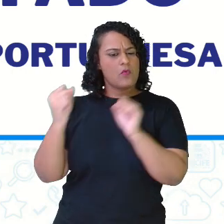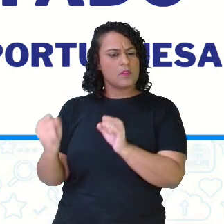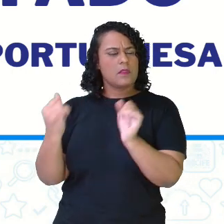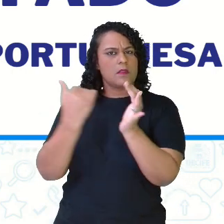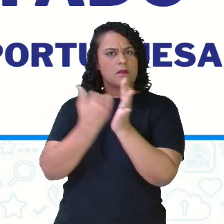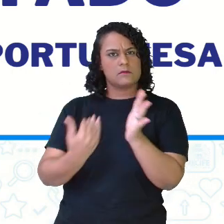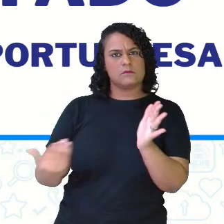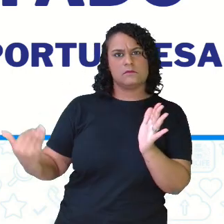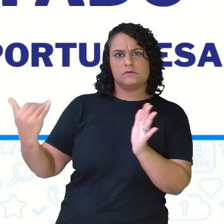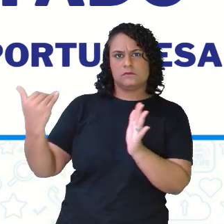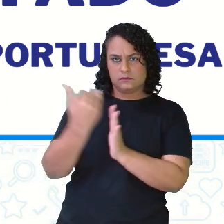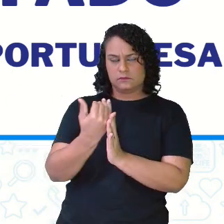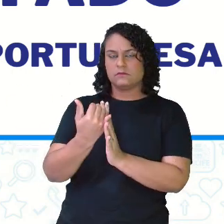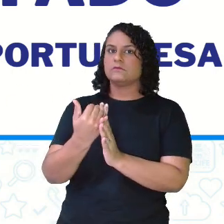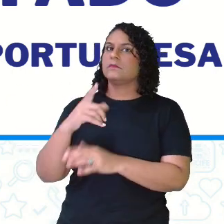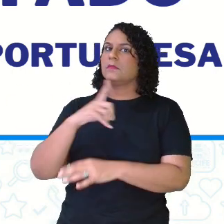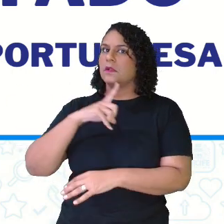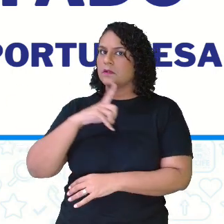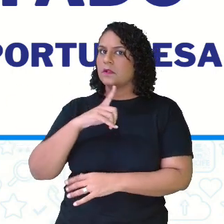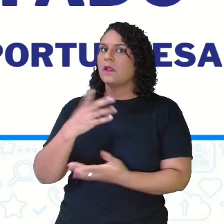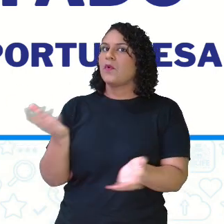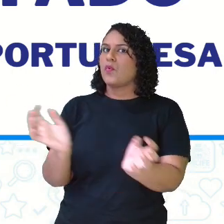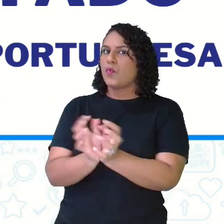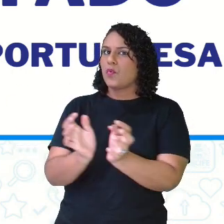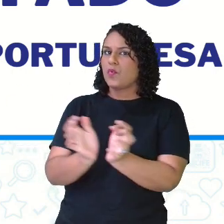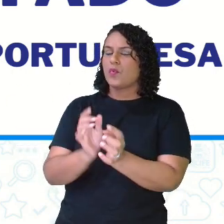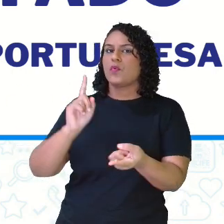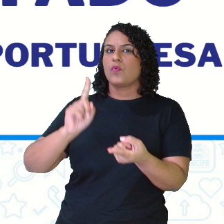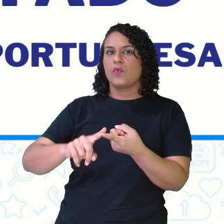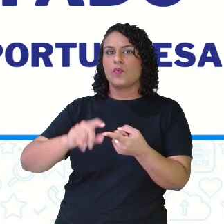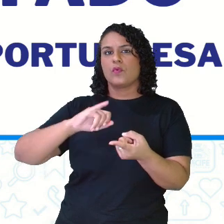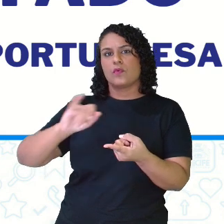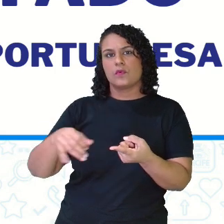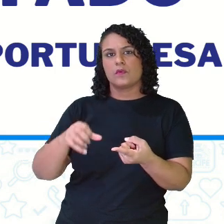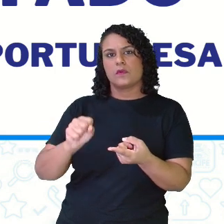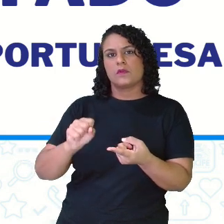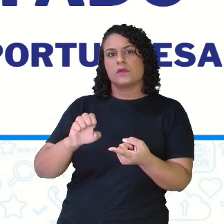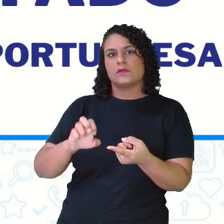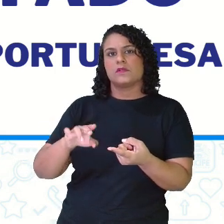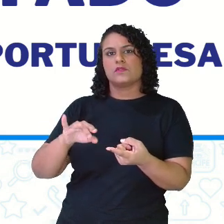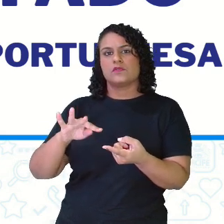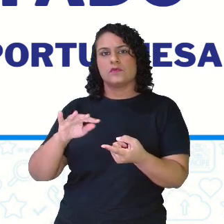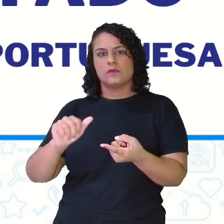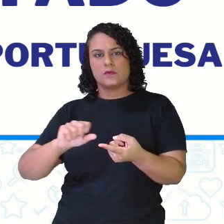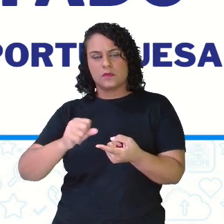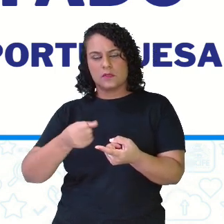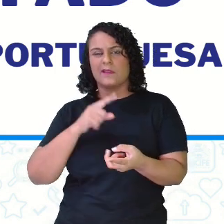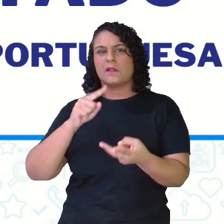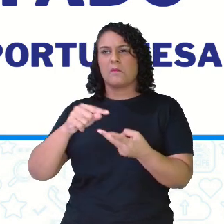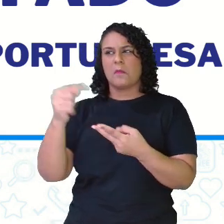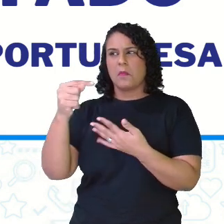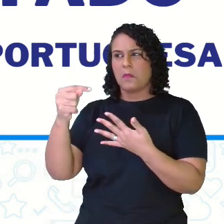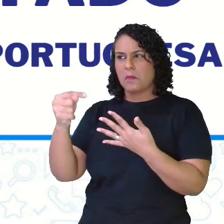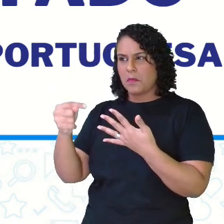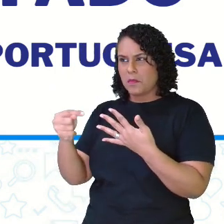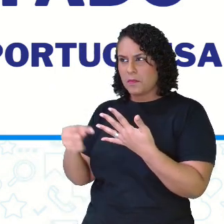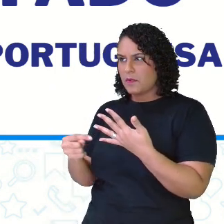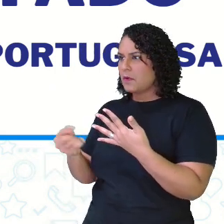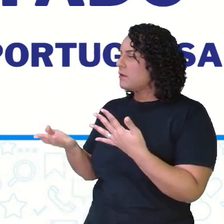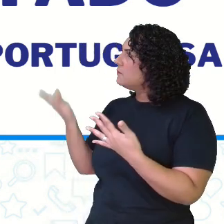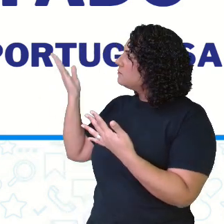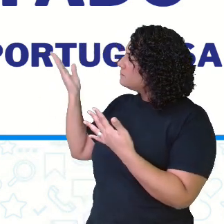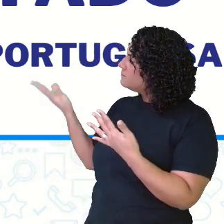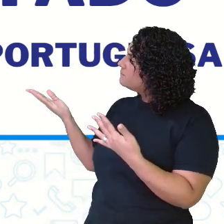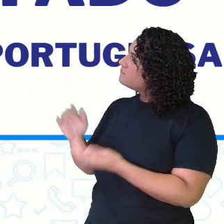ela, que aí nós tínhamos os grupos jesuítas, os carmelitas, os capuchinhos, os franciscanos, ela respondia ao Estado. E